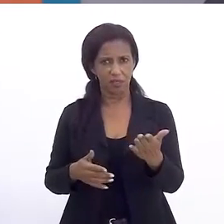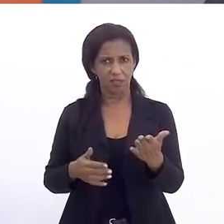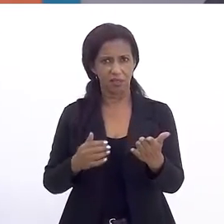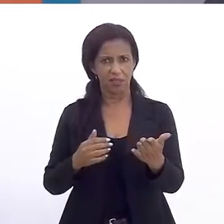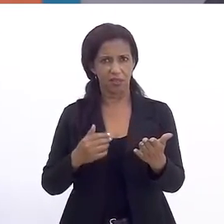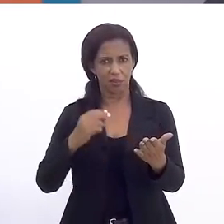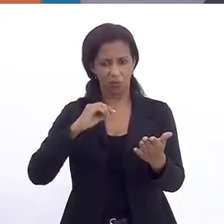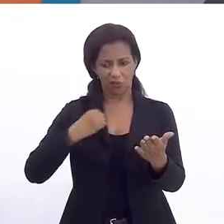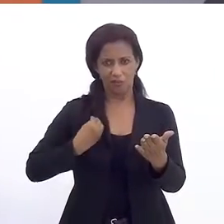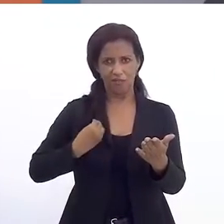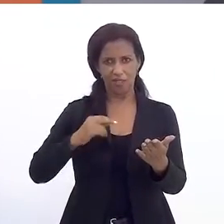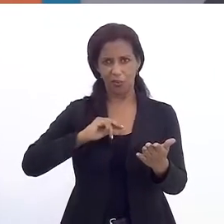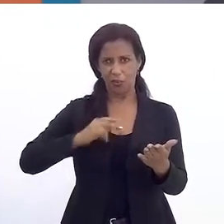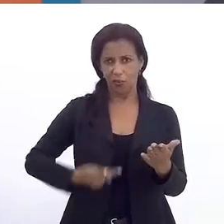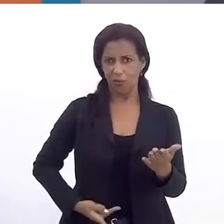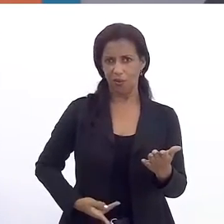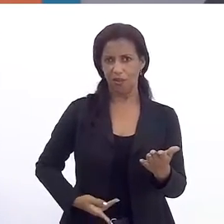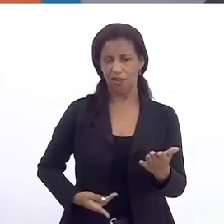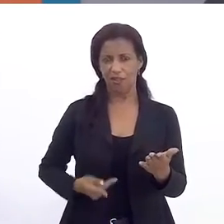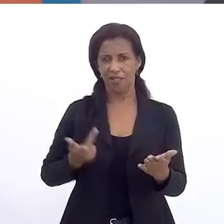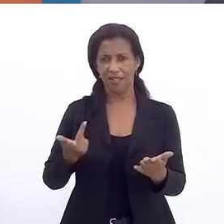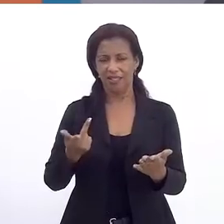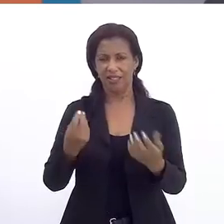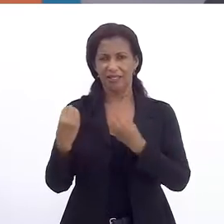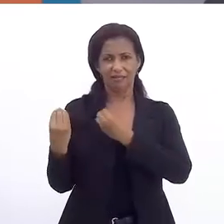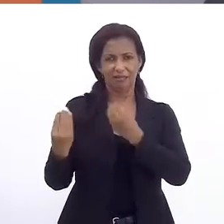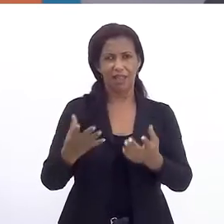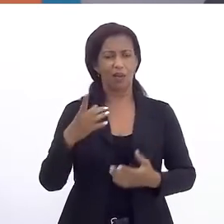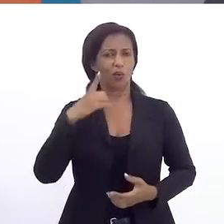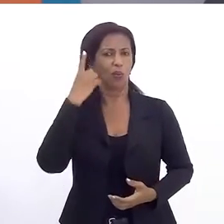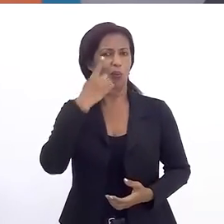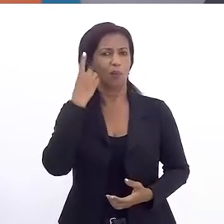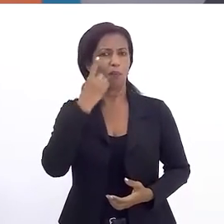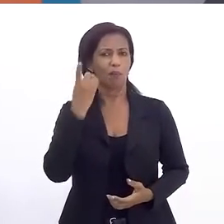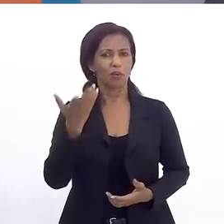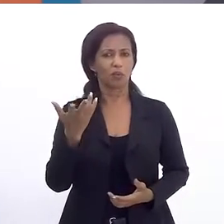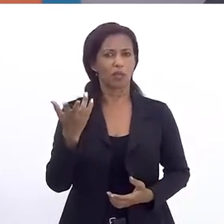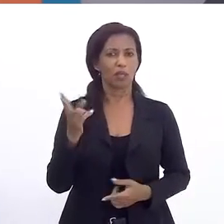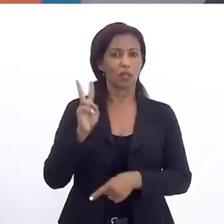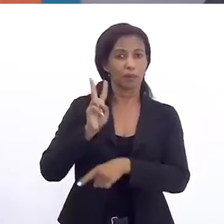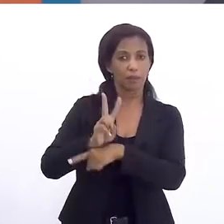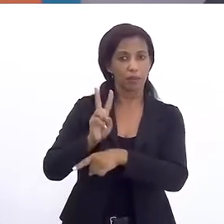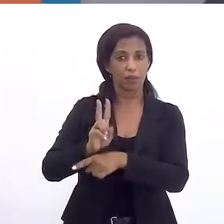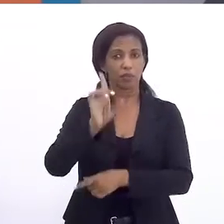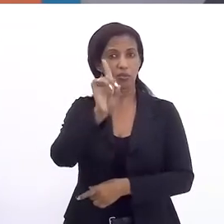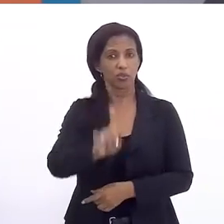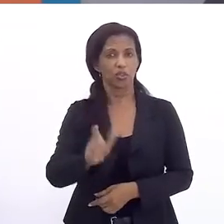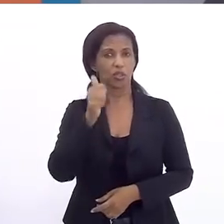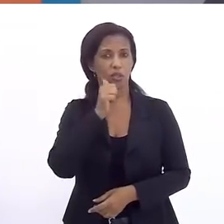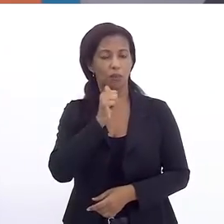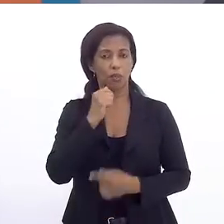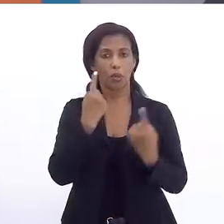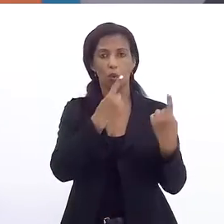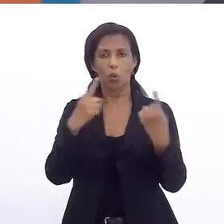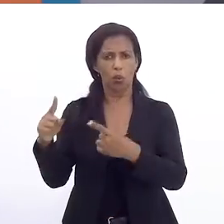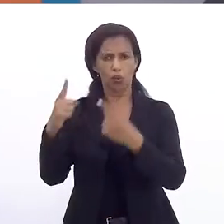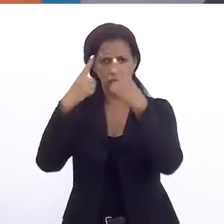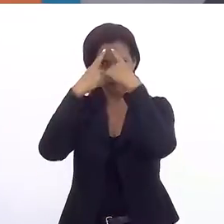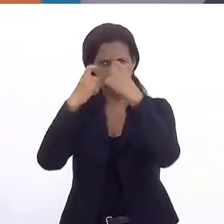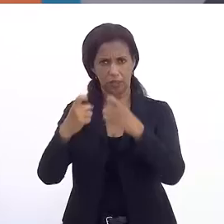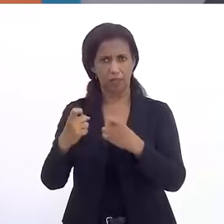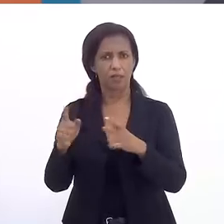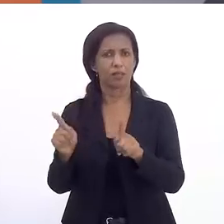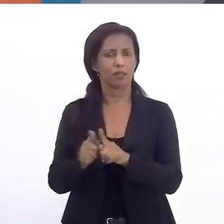lei, passamos por vários momentos da sua vida política e nota-se claramente que a senhora é uma deputada bastante humana.